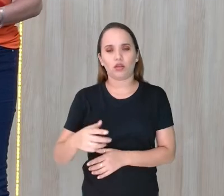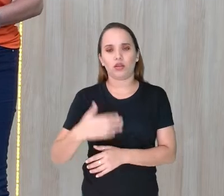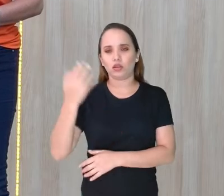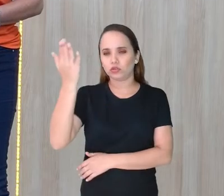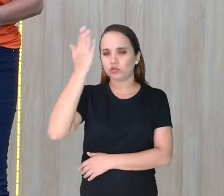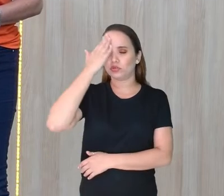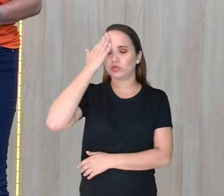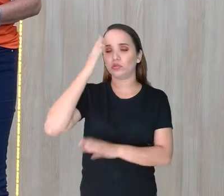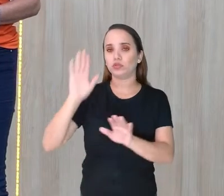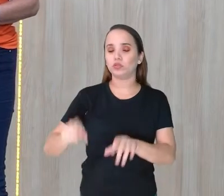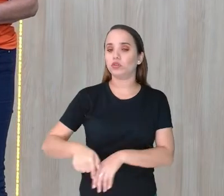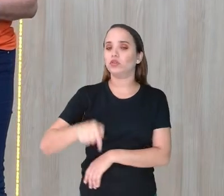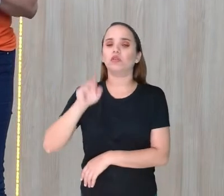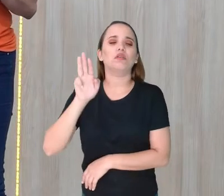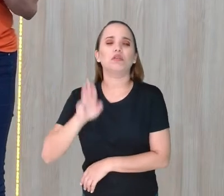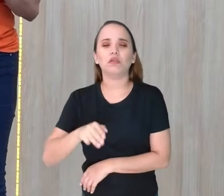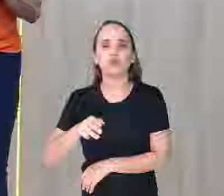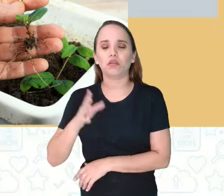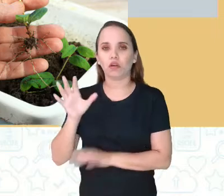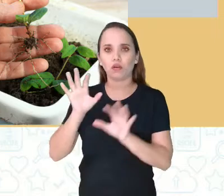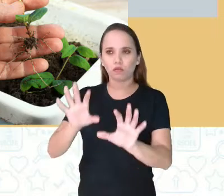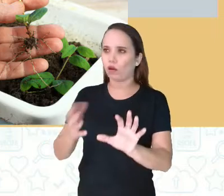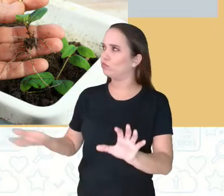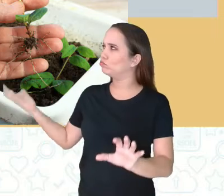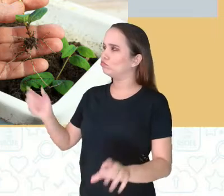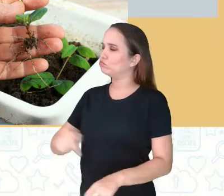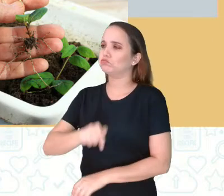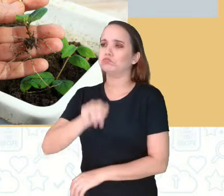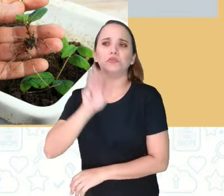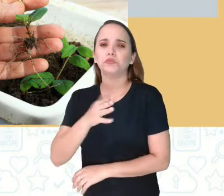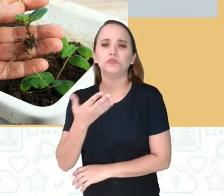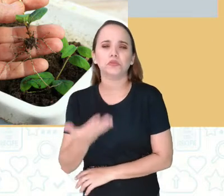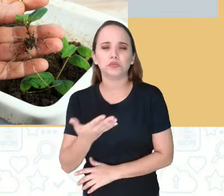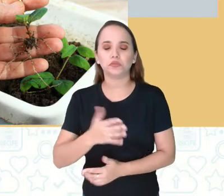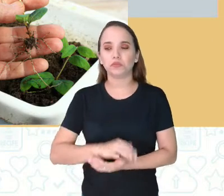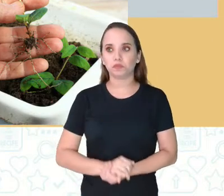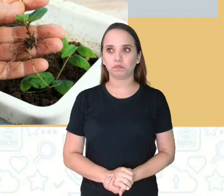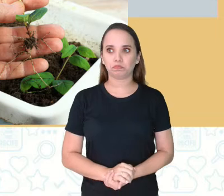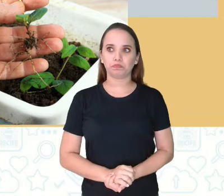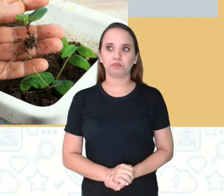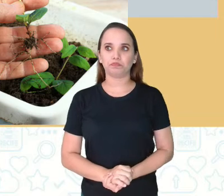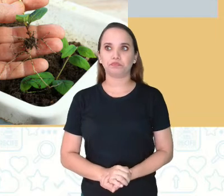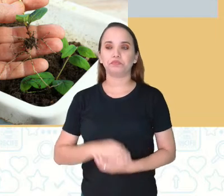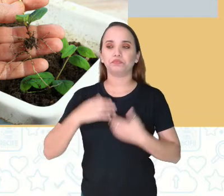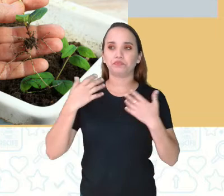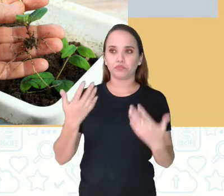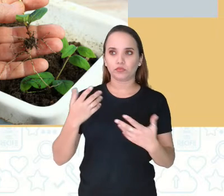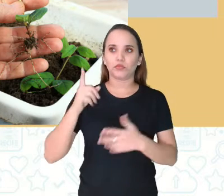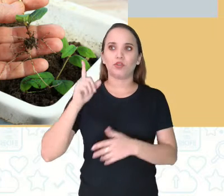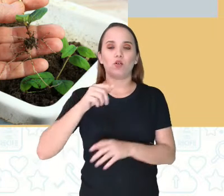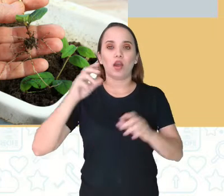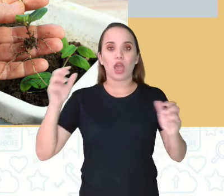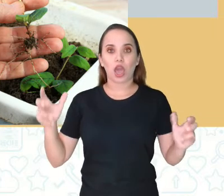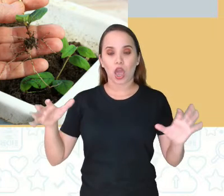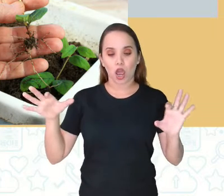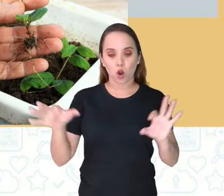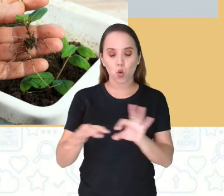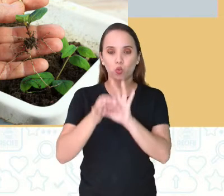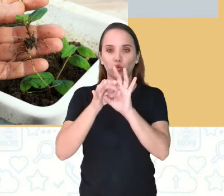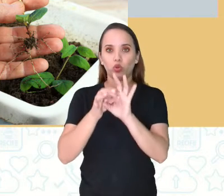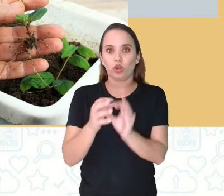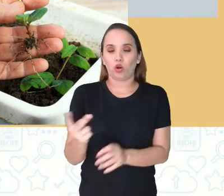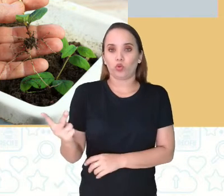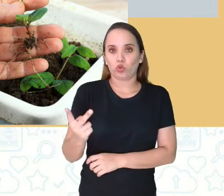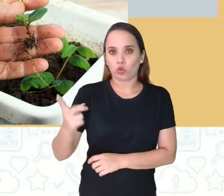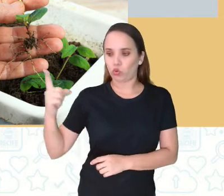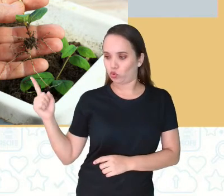reproduz sexuadamente, né? E o que é uma reprodução sexuada, né? Então, consiste na união dos gametas